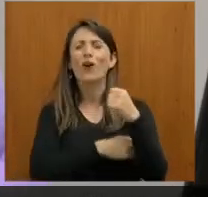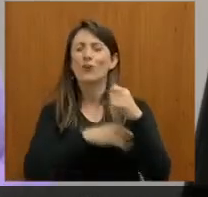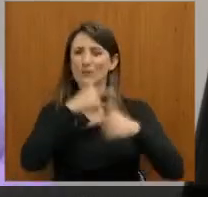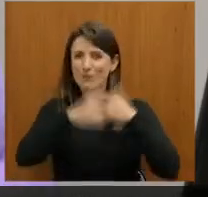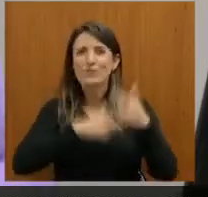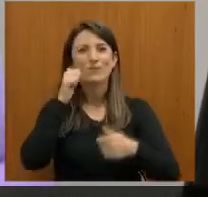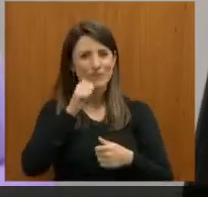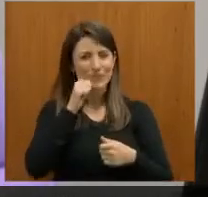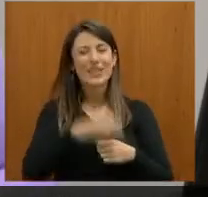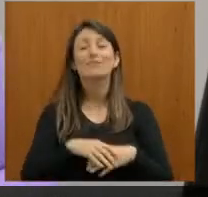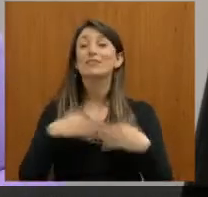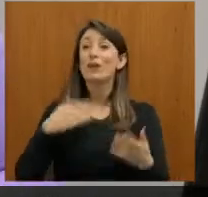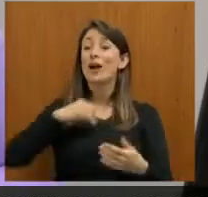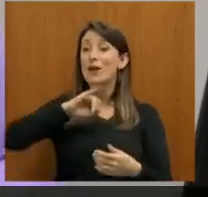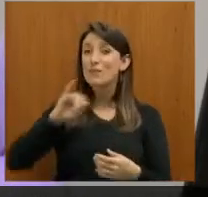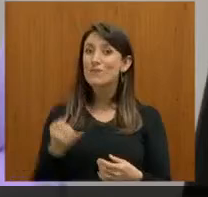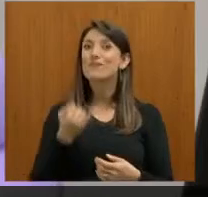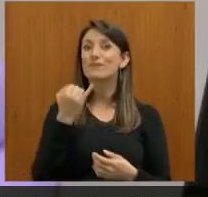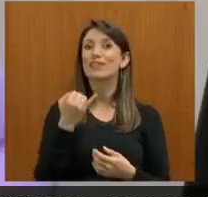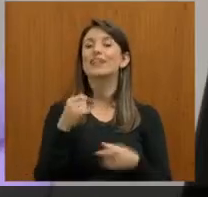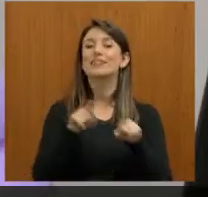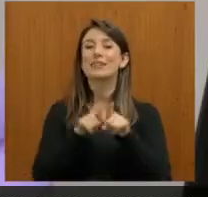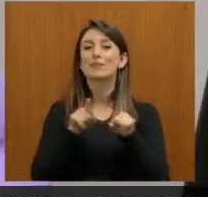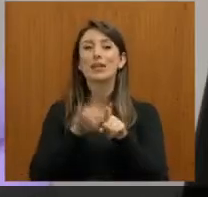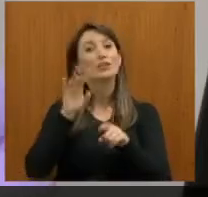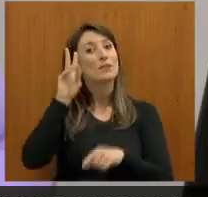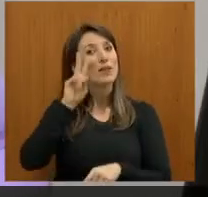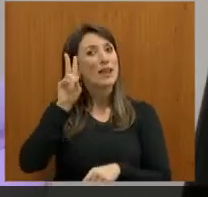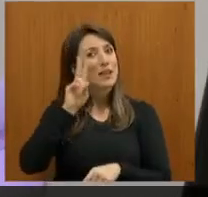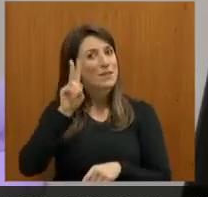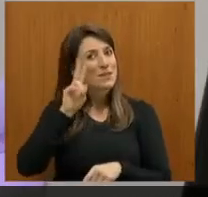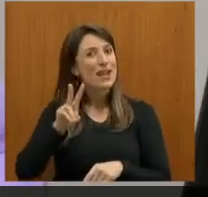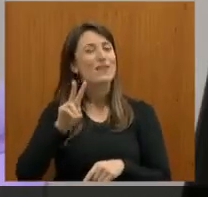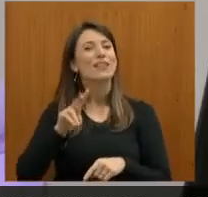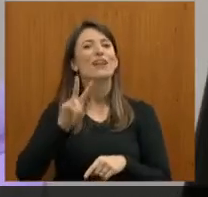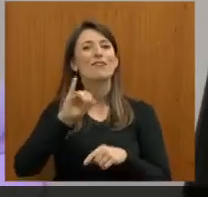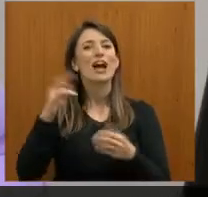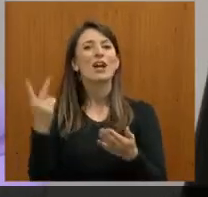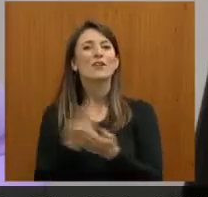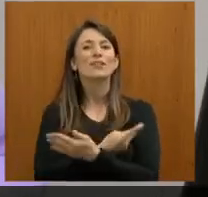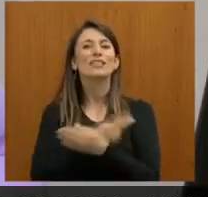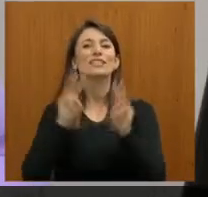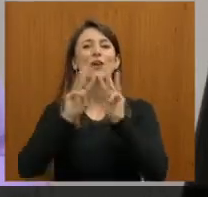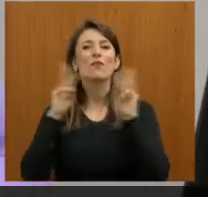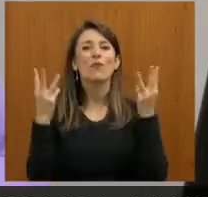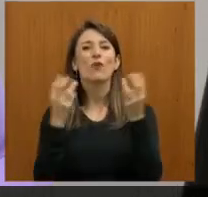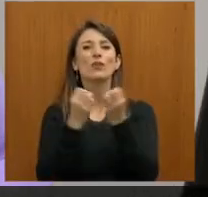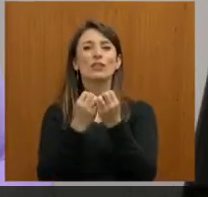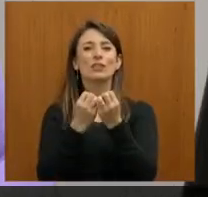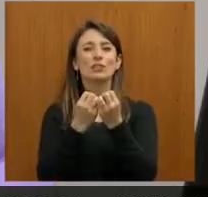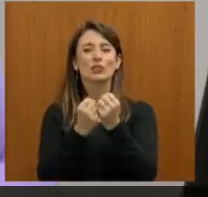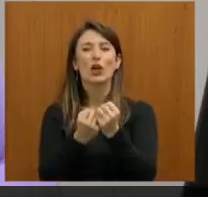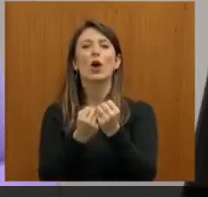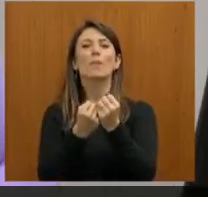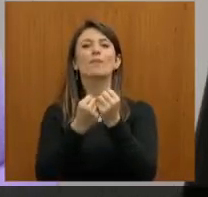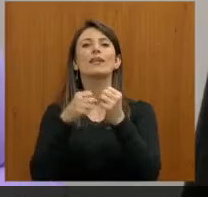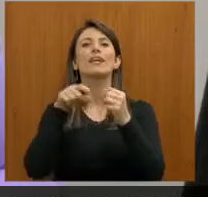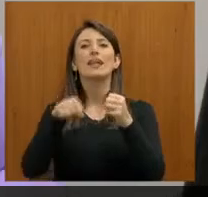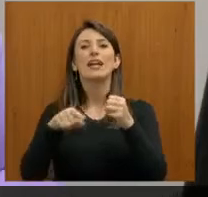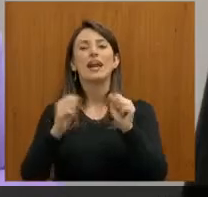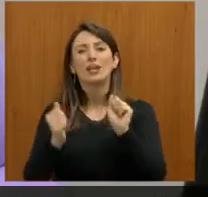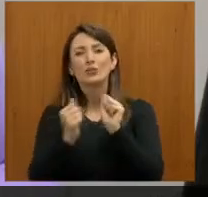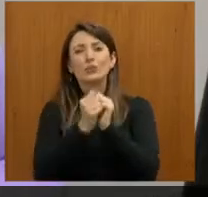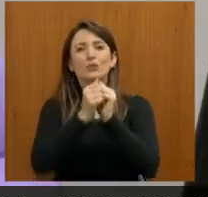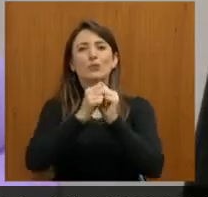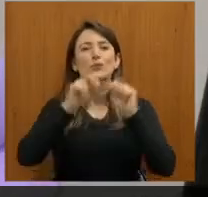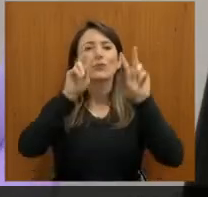as vereadoras para reforçar o convite para o workshop que nós vamos realizar aqui em parceria com a escola do Legislativo